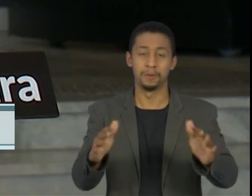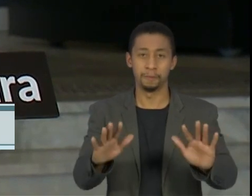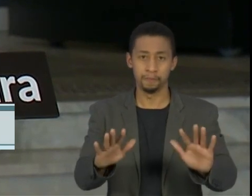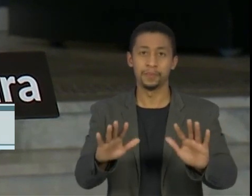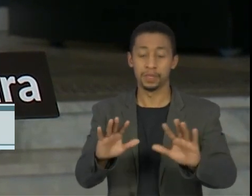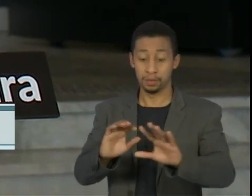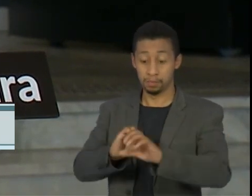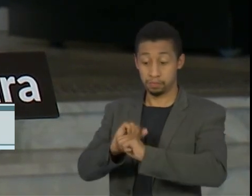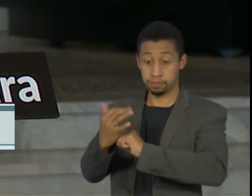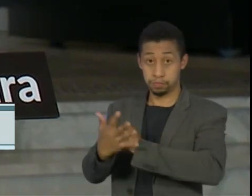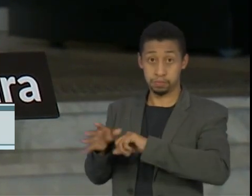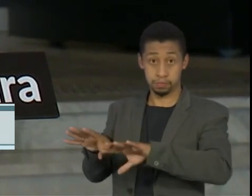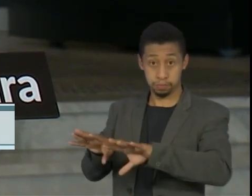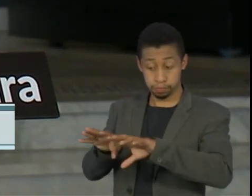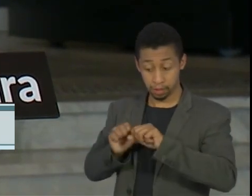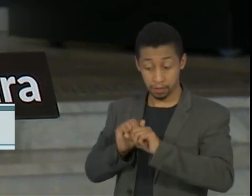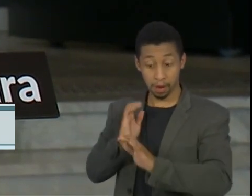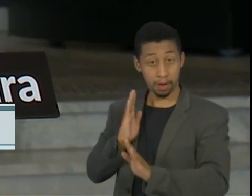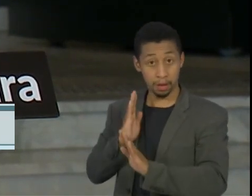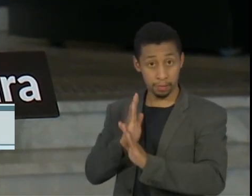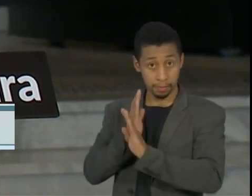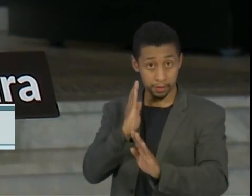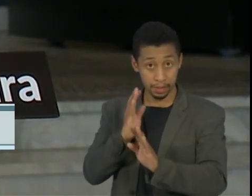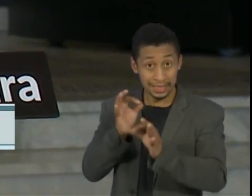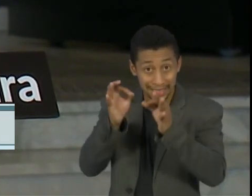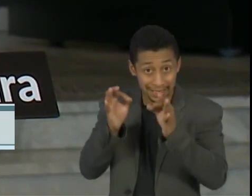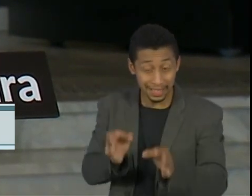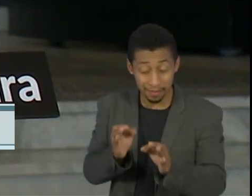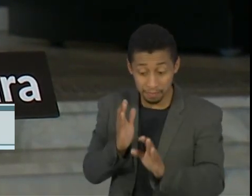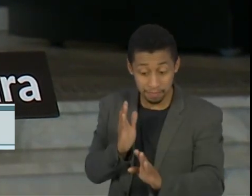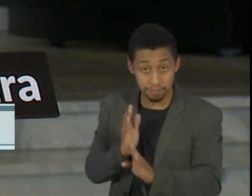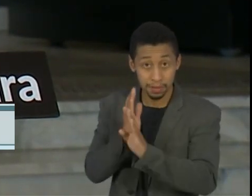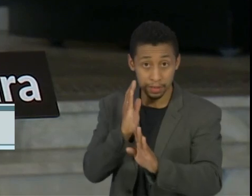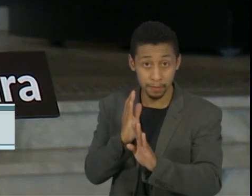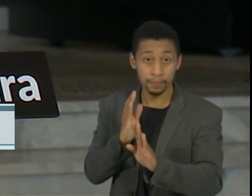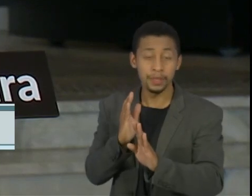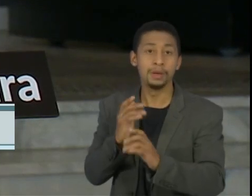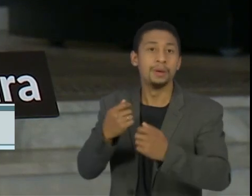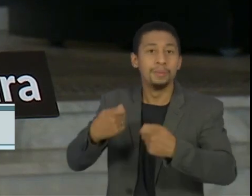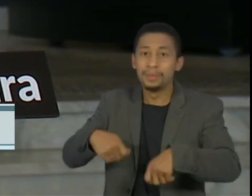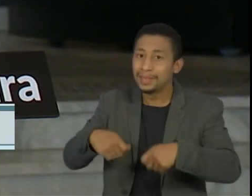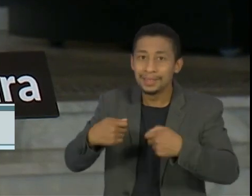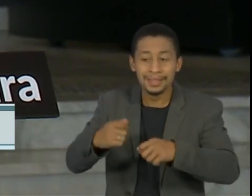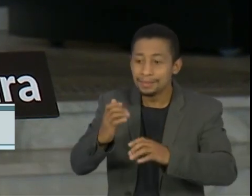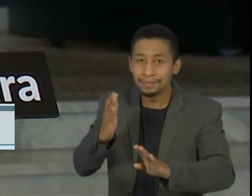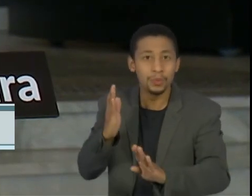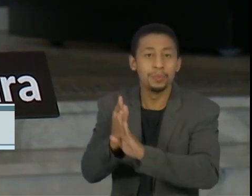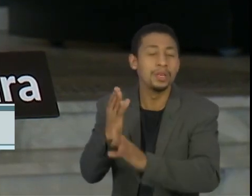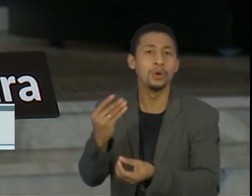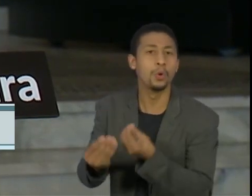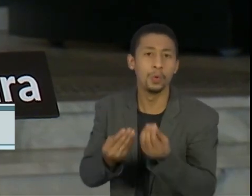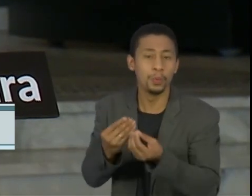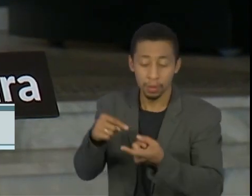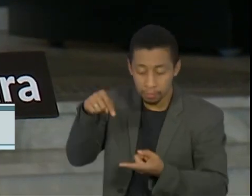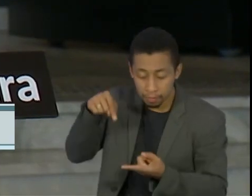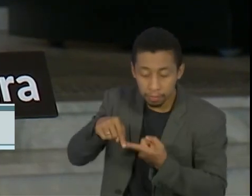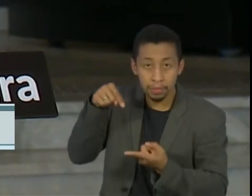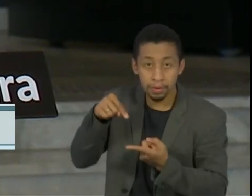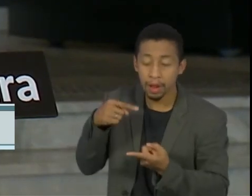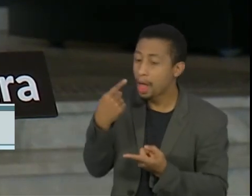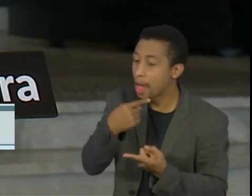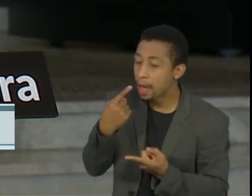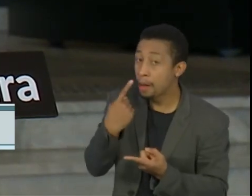casos confirmados, tem a questão da testagem que tem que ser considerada. Se nós considerarmos